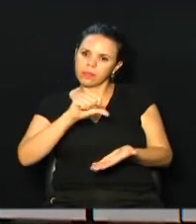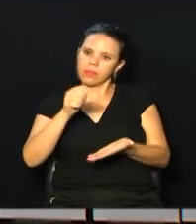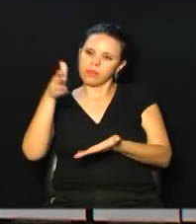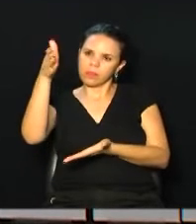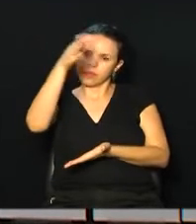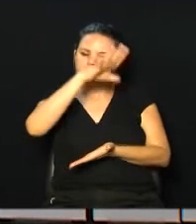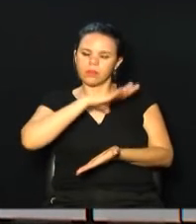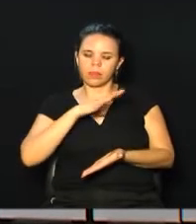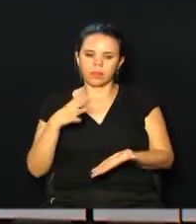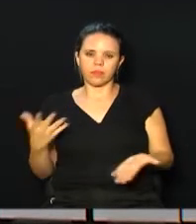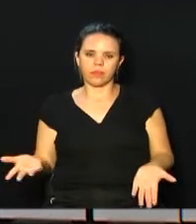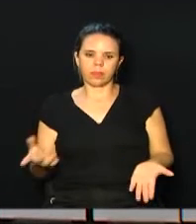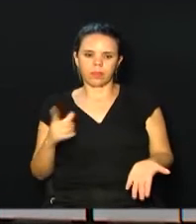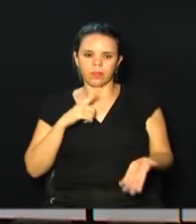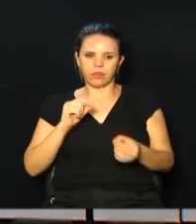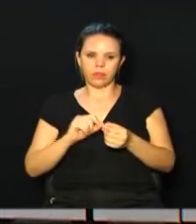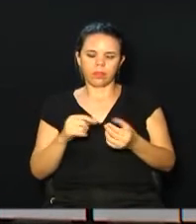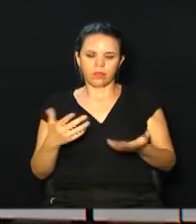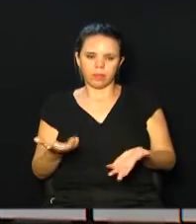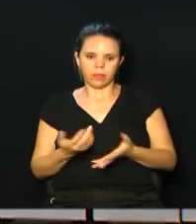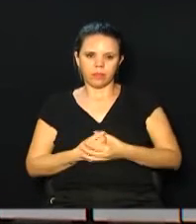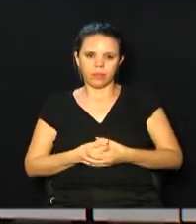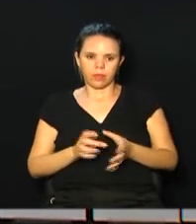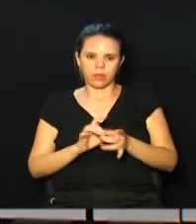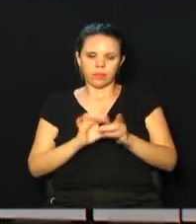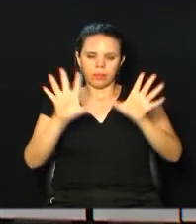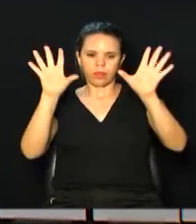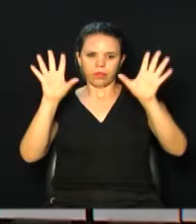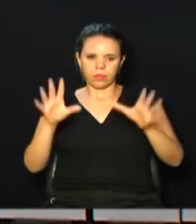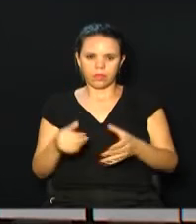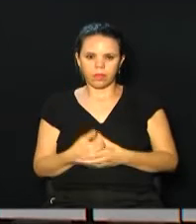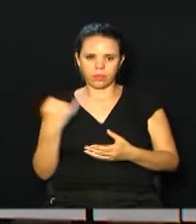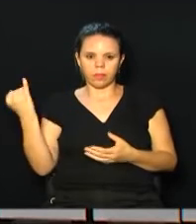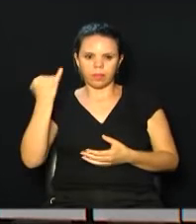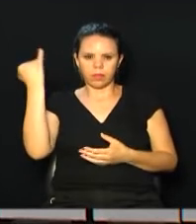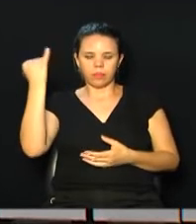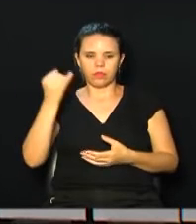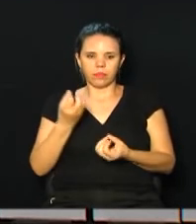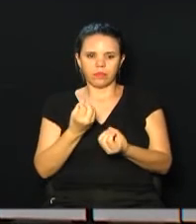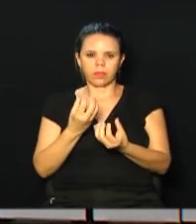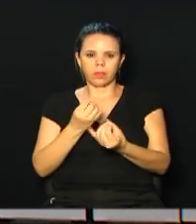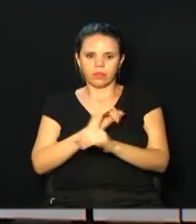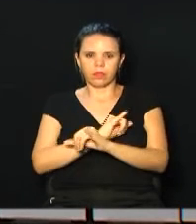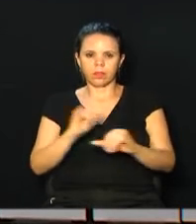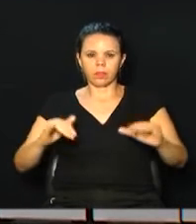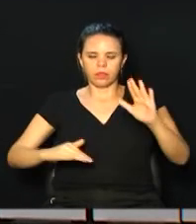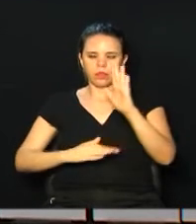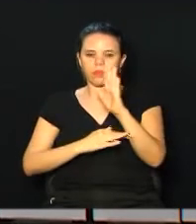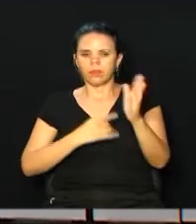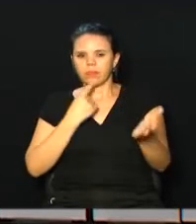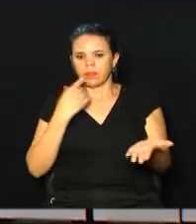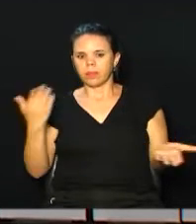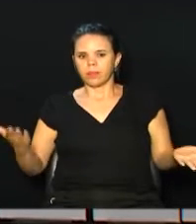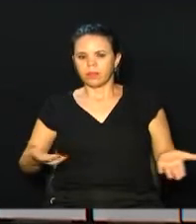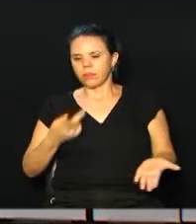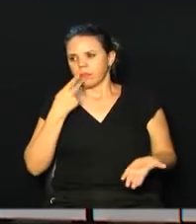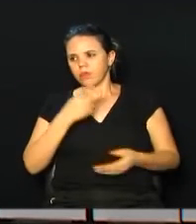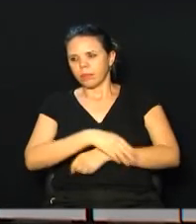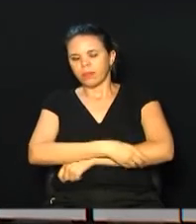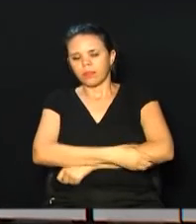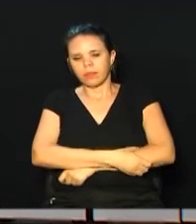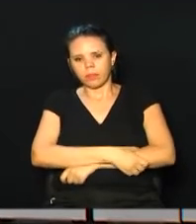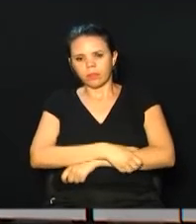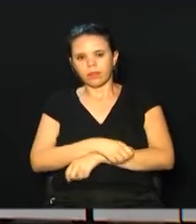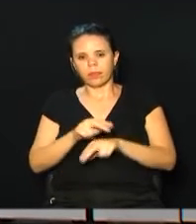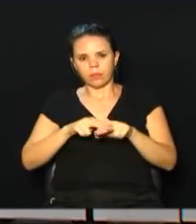cidade, e é isso que eu tenho feito, tá? Deixei aqui até uma importante informação, a Câmara Municipal, agora eu falo